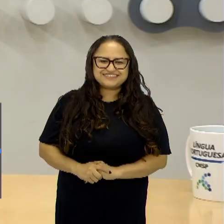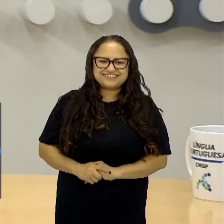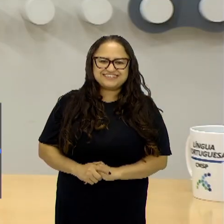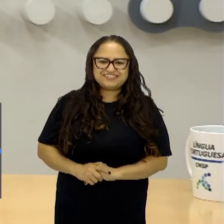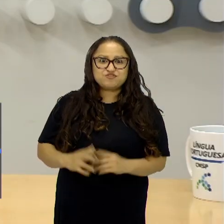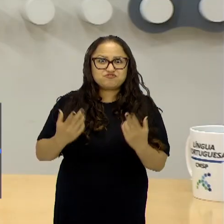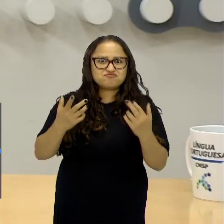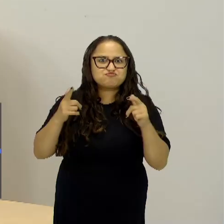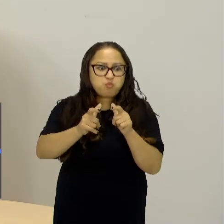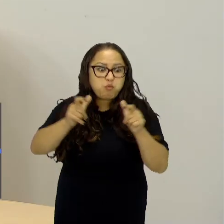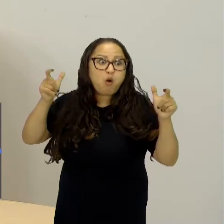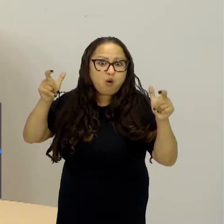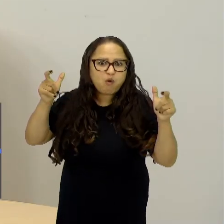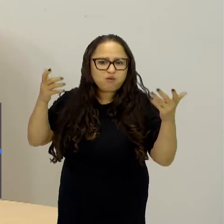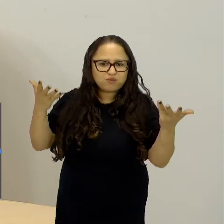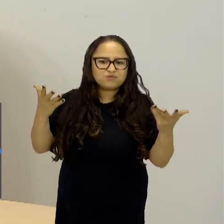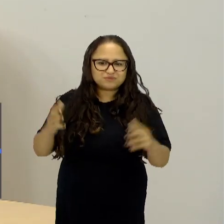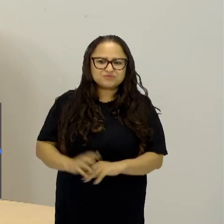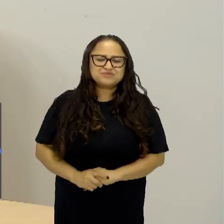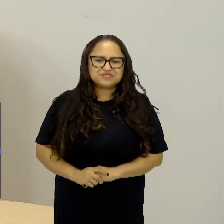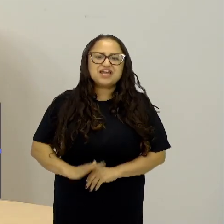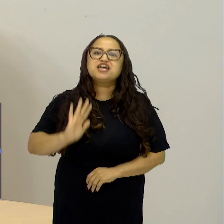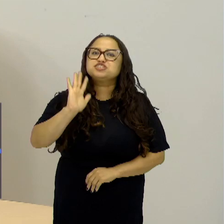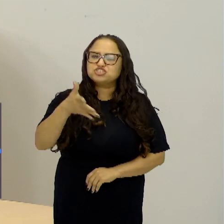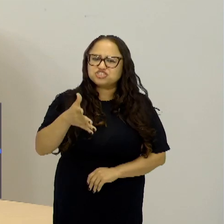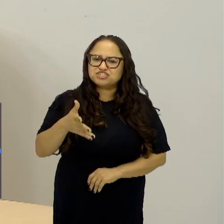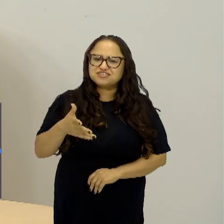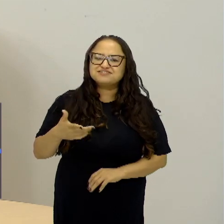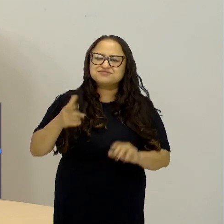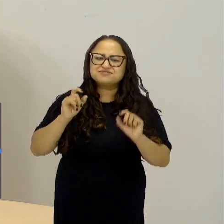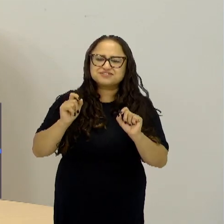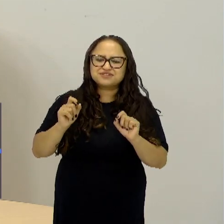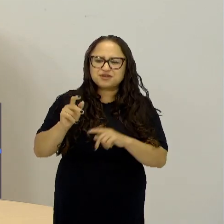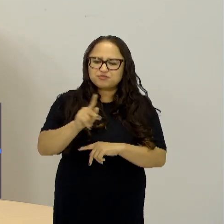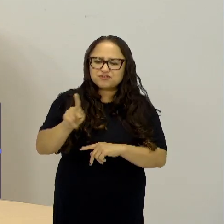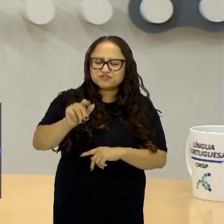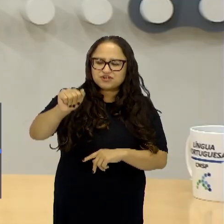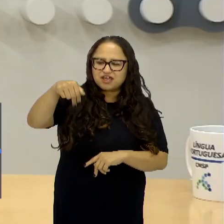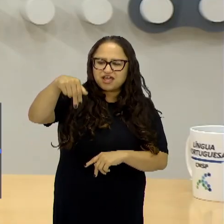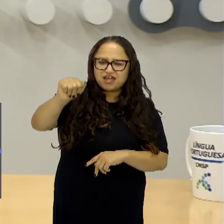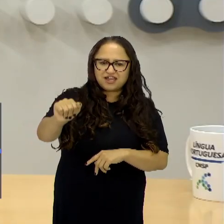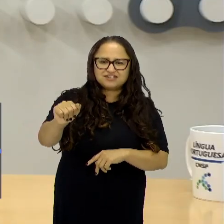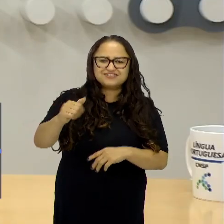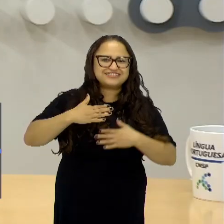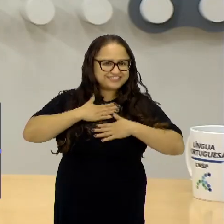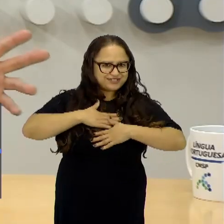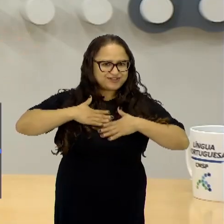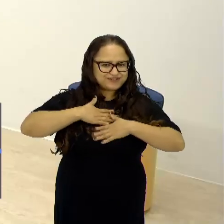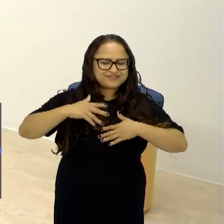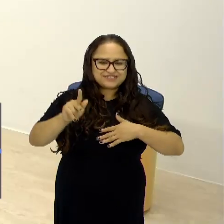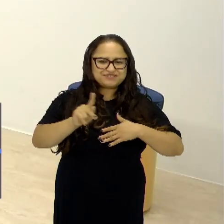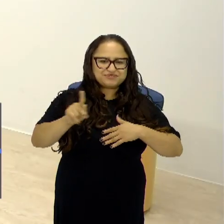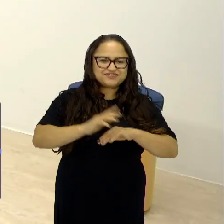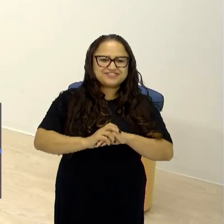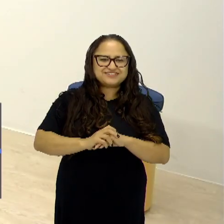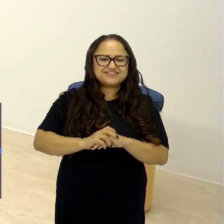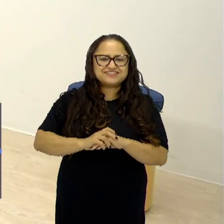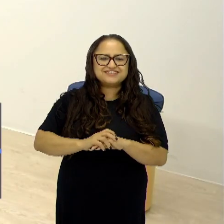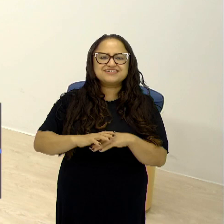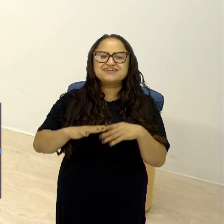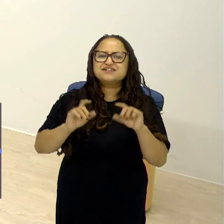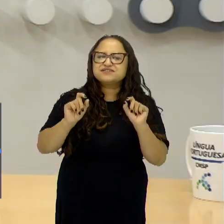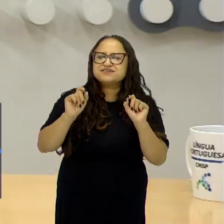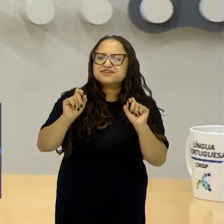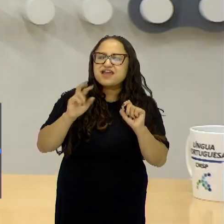é colossal. Ela fez, já adiantou aqui. Olha aqui, a Proana. Gostei da Proana aqui. Desculpa interromper. Olha só, é que eu vejo